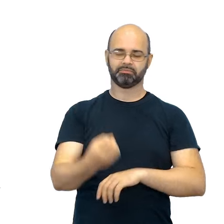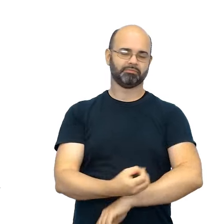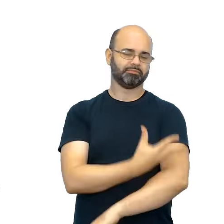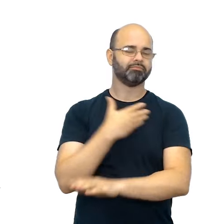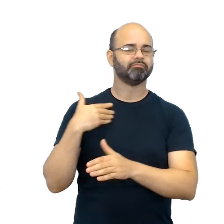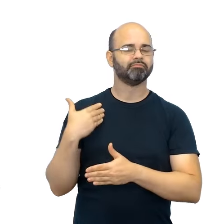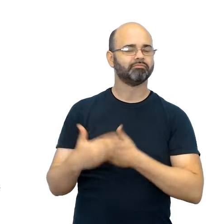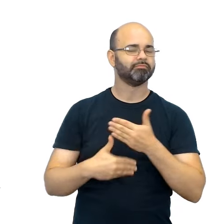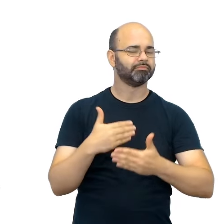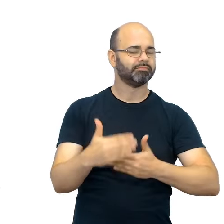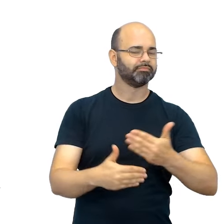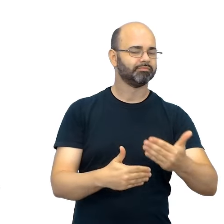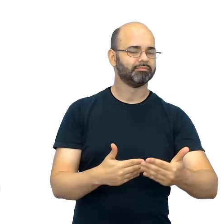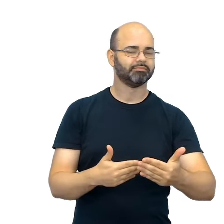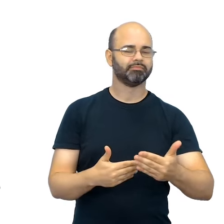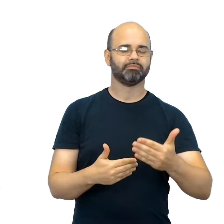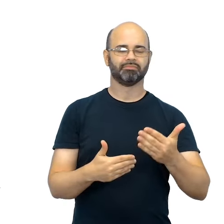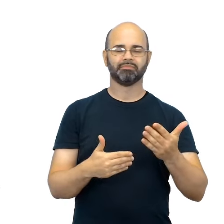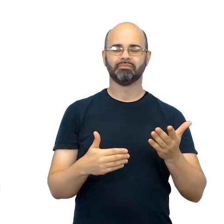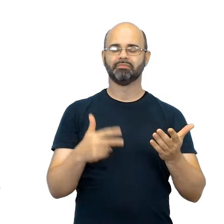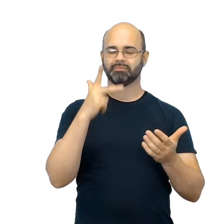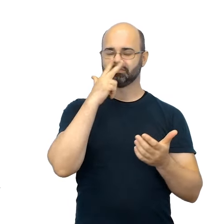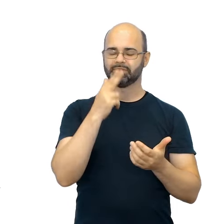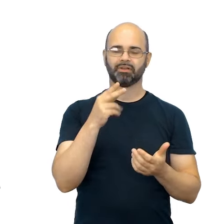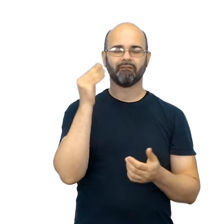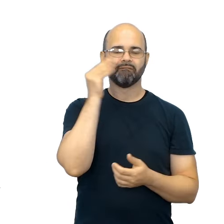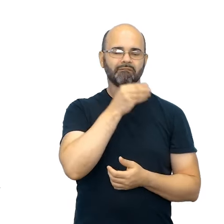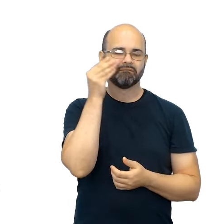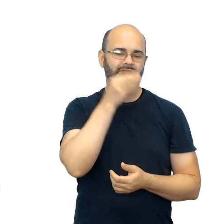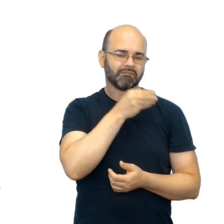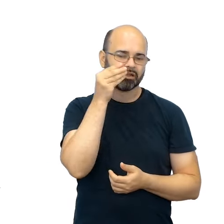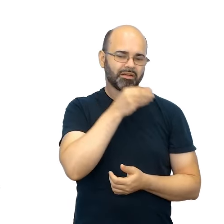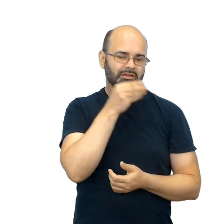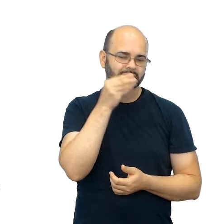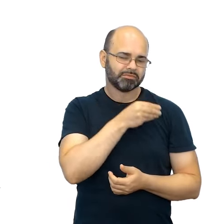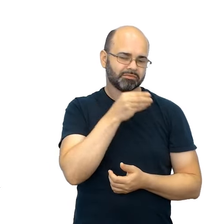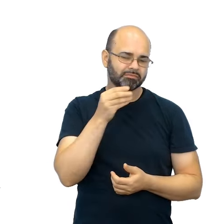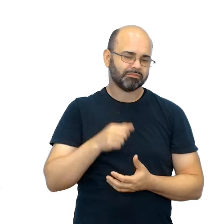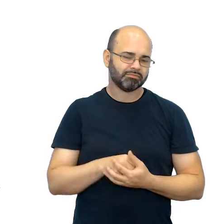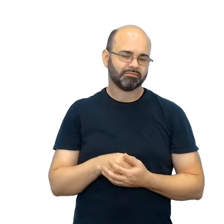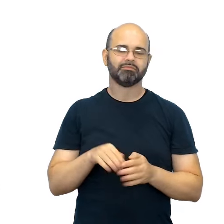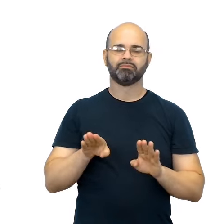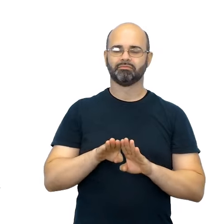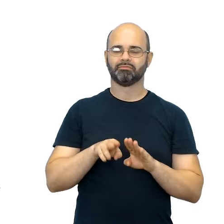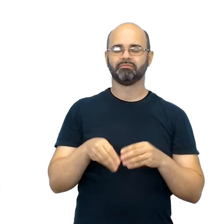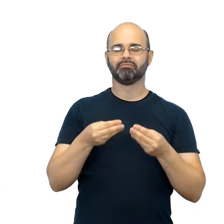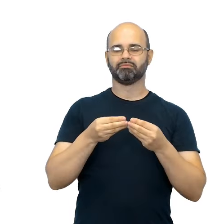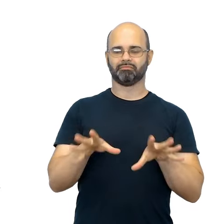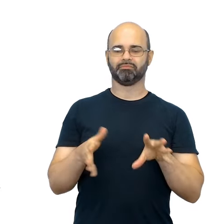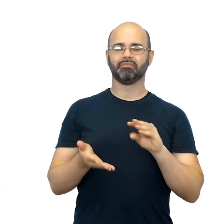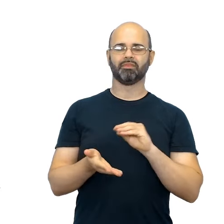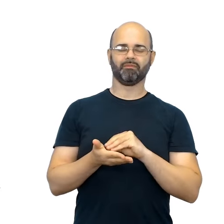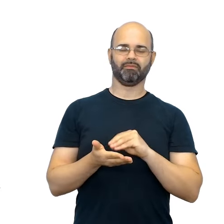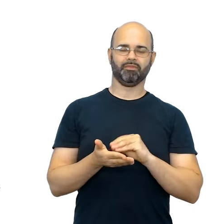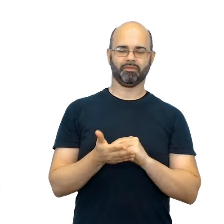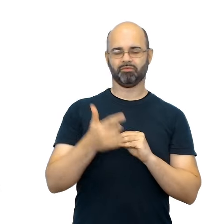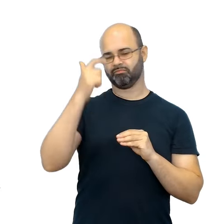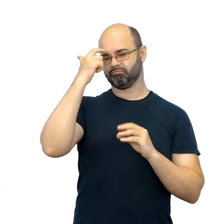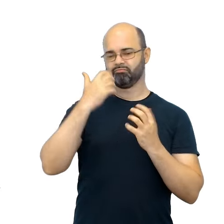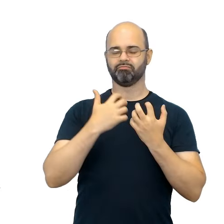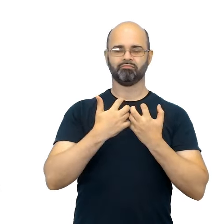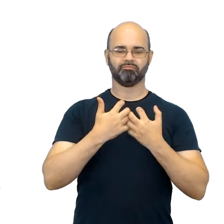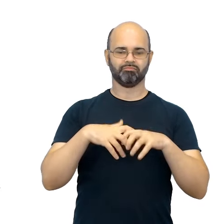emocionais não fortalecidos, nós temos também uma defasagem nesse processo de